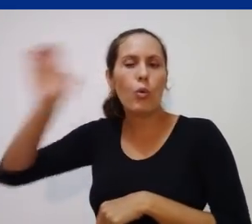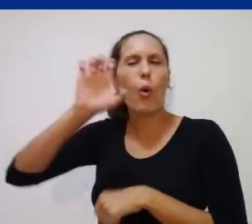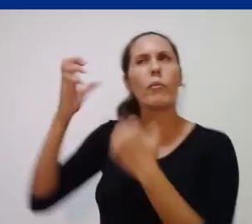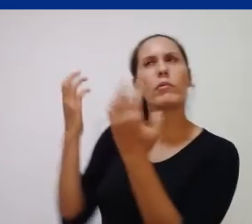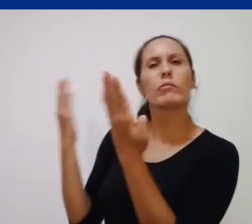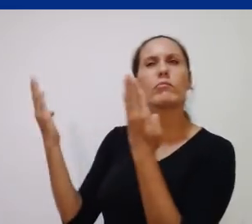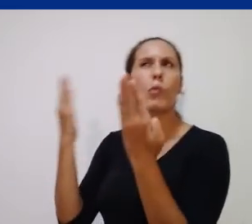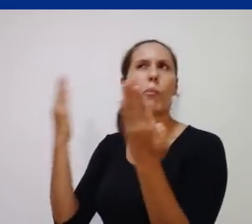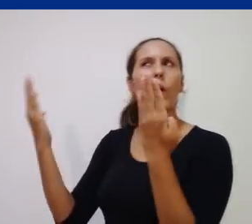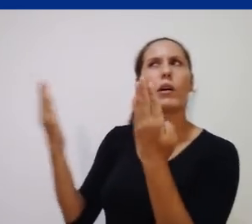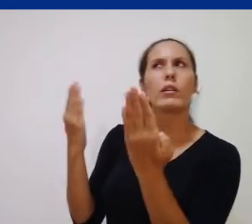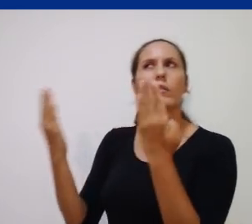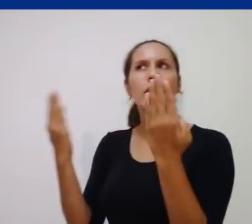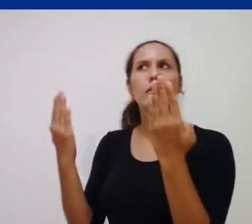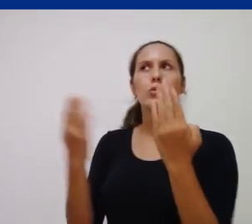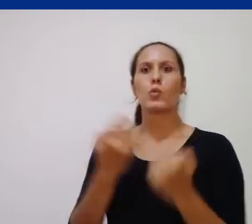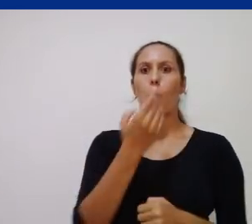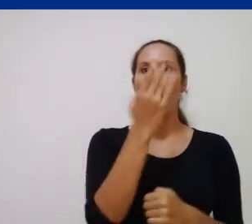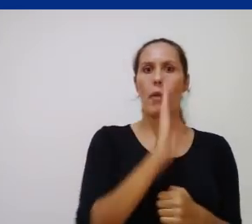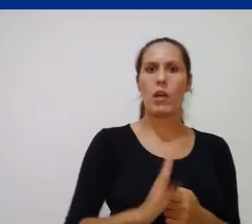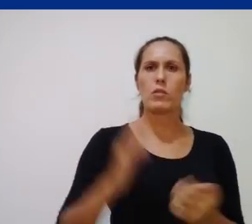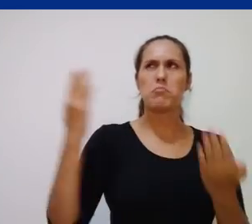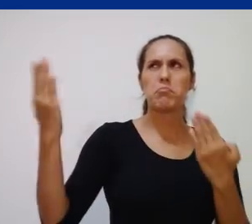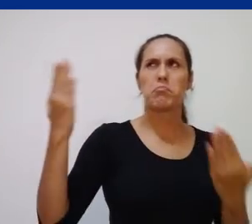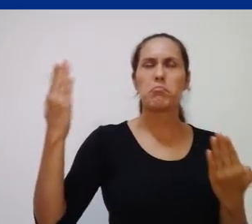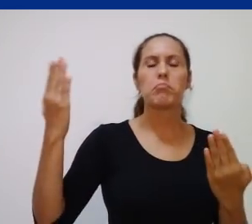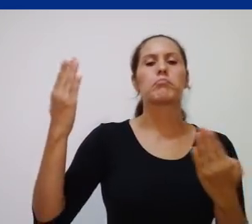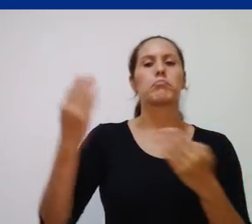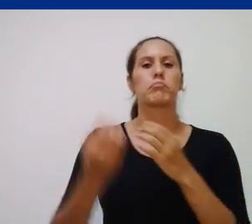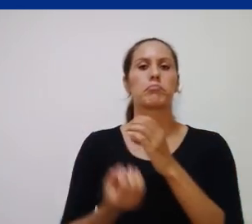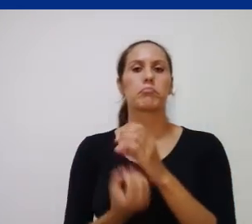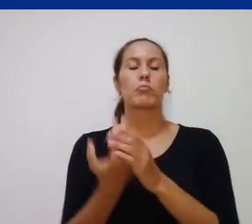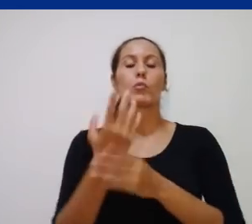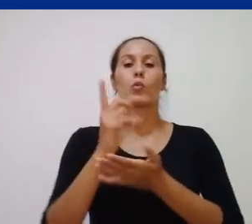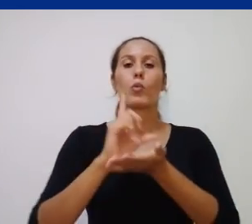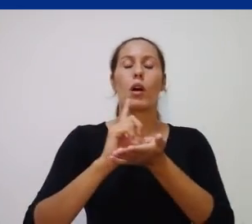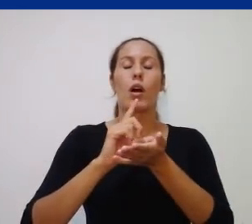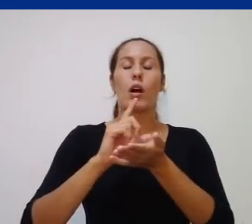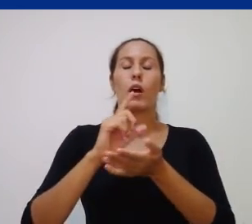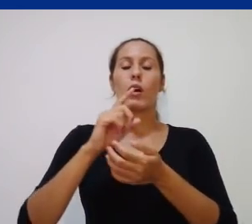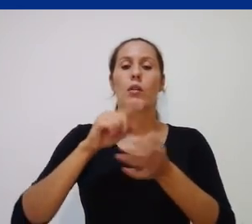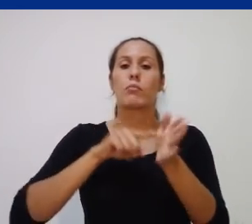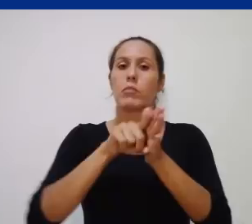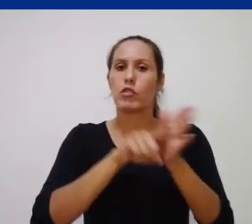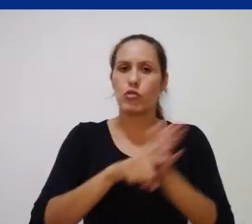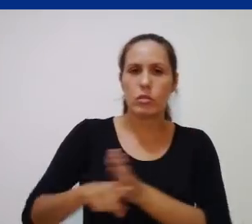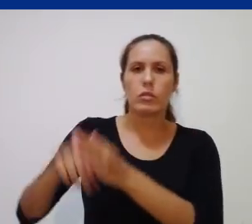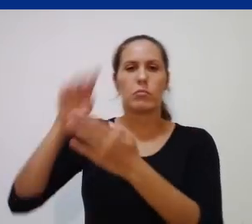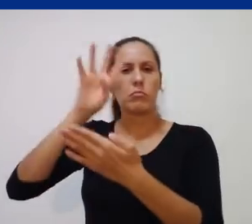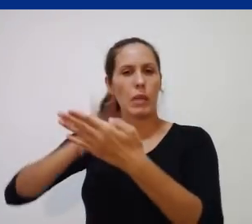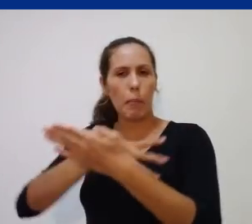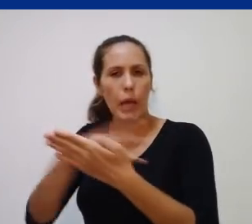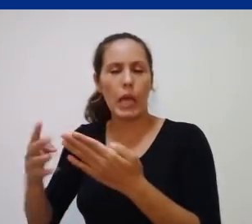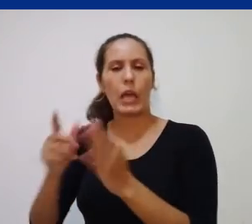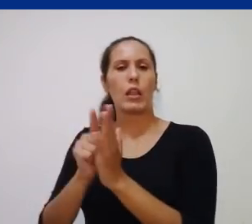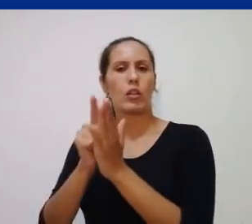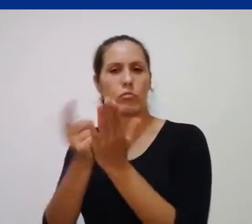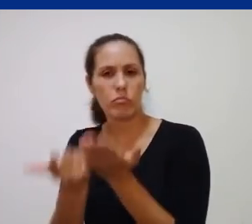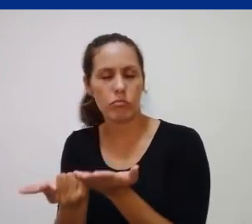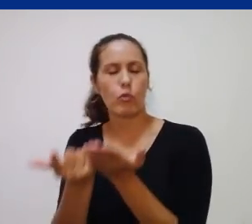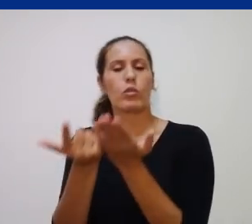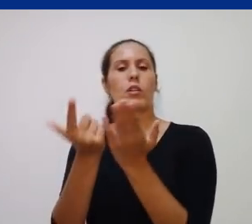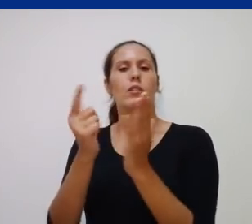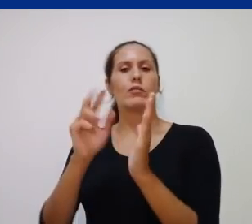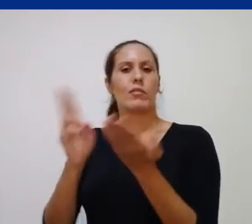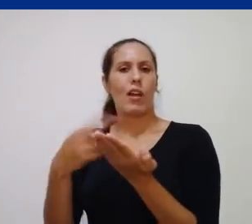Então, de repente, saiu uma pesquisa documental através de tabelas estatísticas, fontes em jornais, revistas, relatórios, documentos